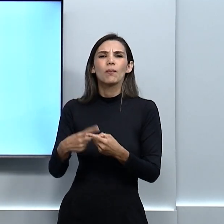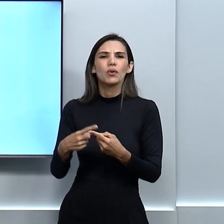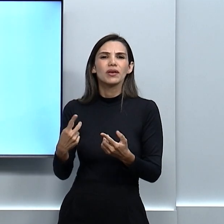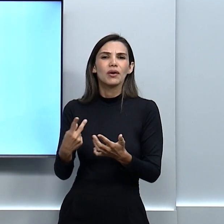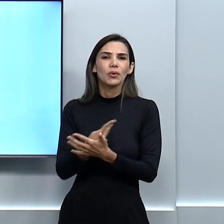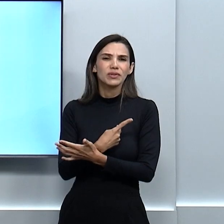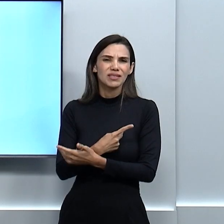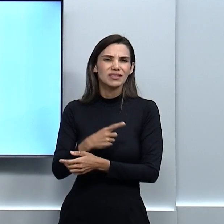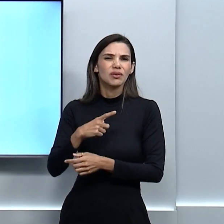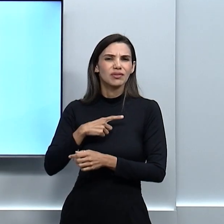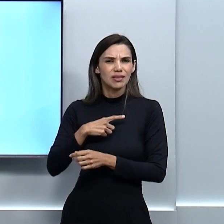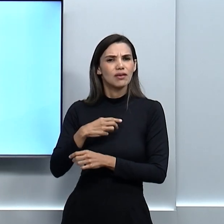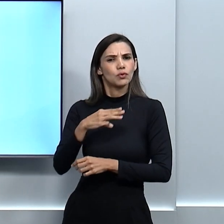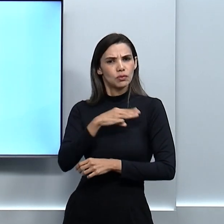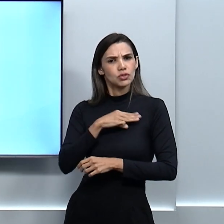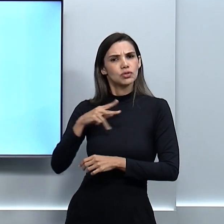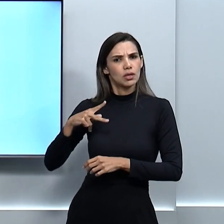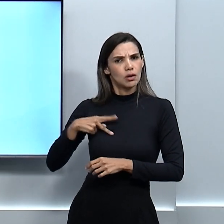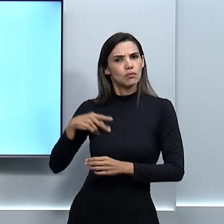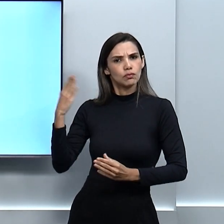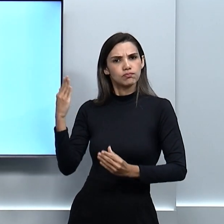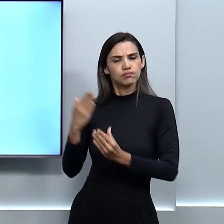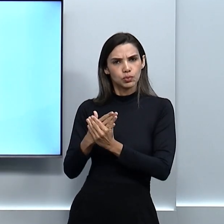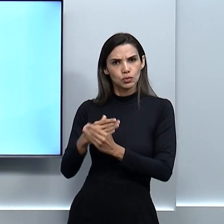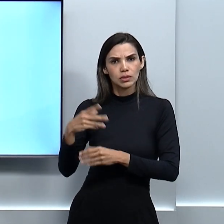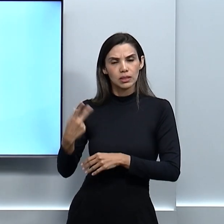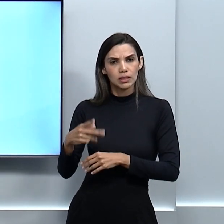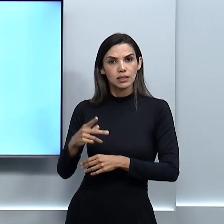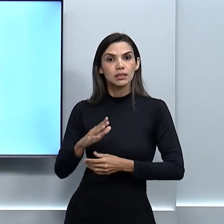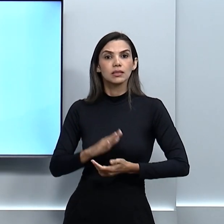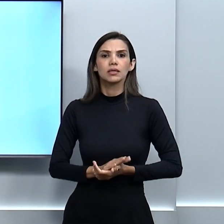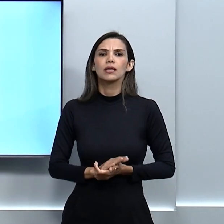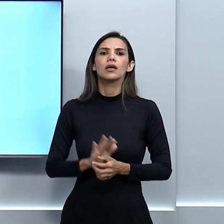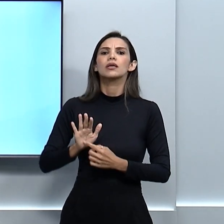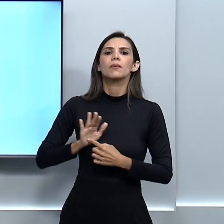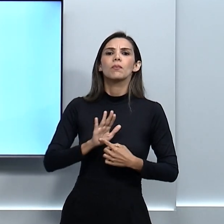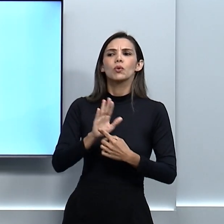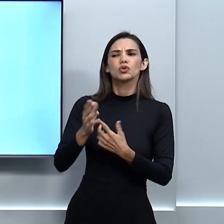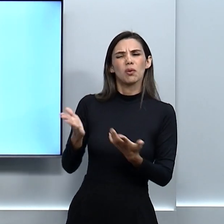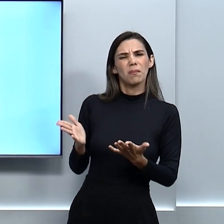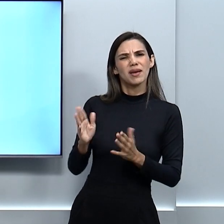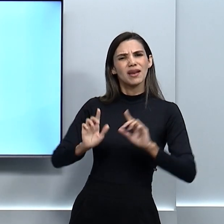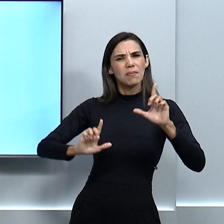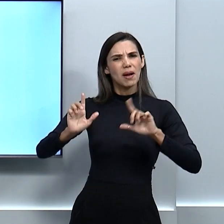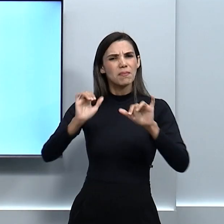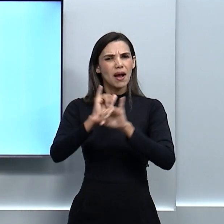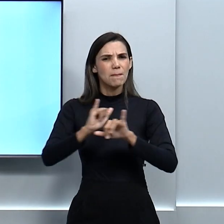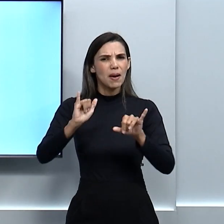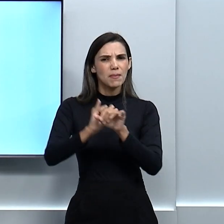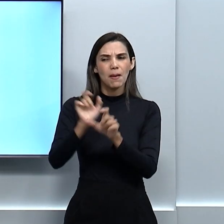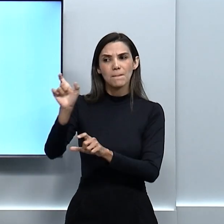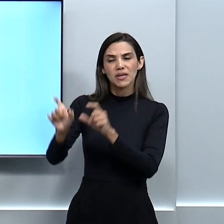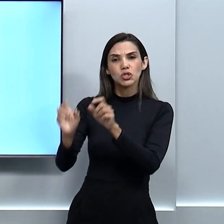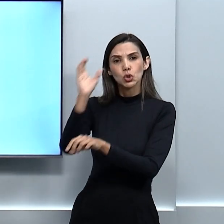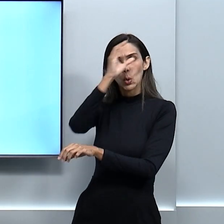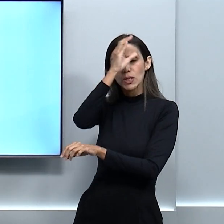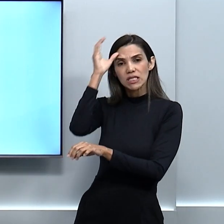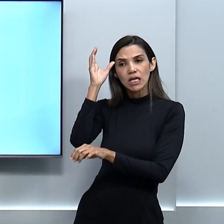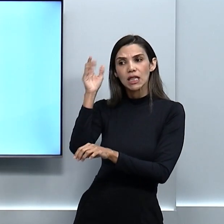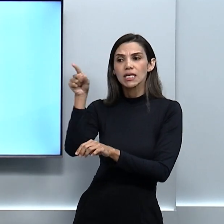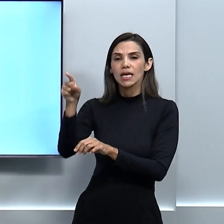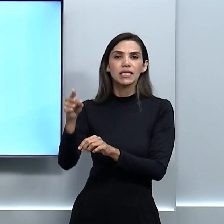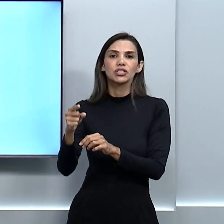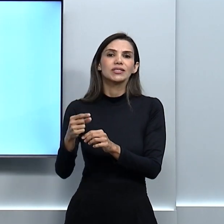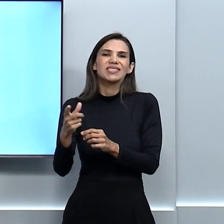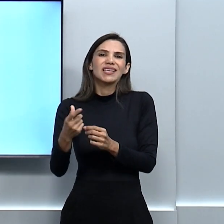ação pública do Ministério Público de Goiás, que apontava o tratamento hostil a clientes por causa de convicção